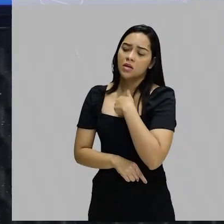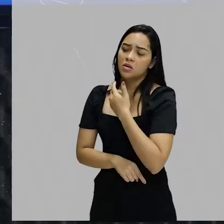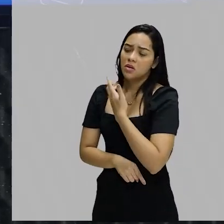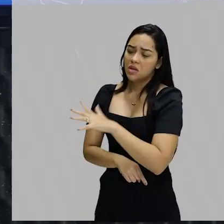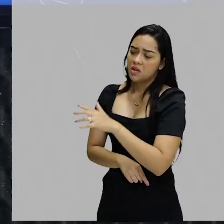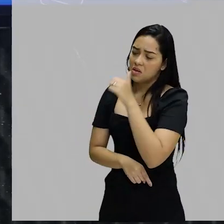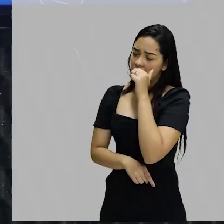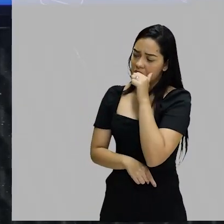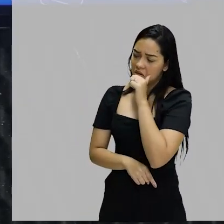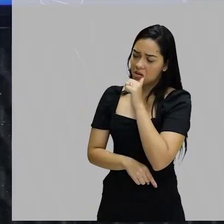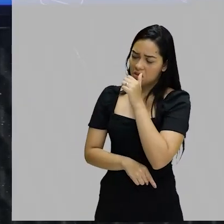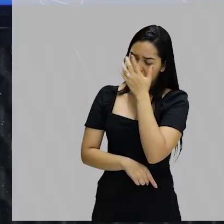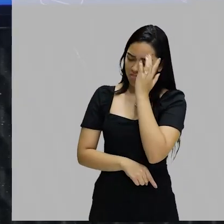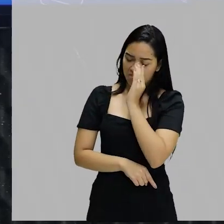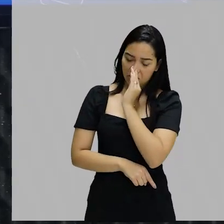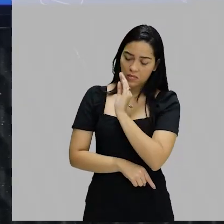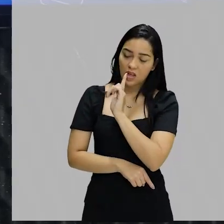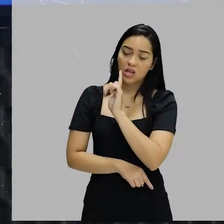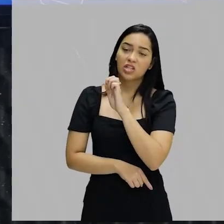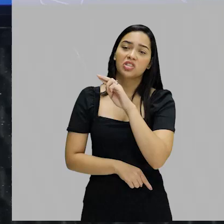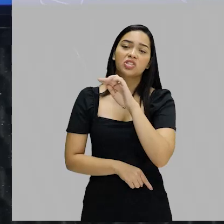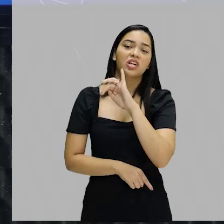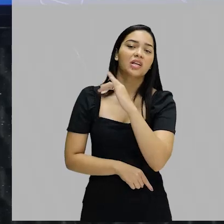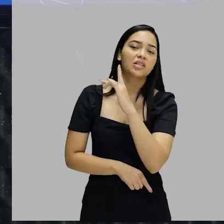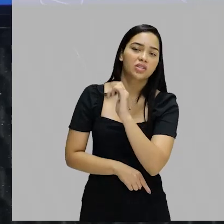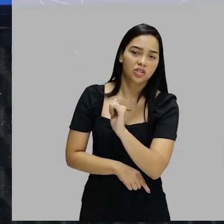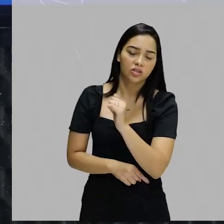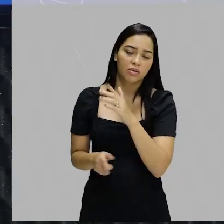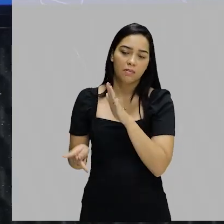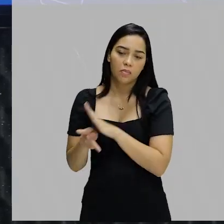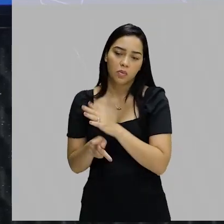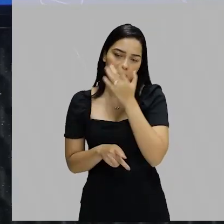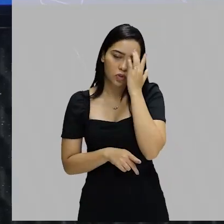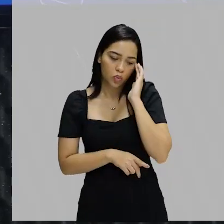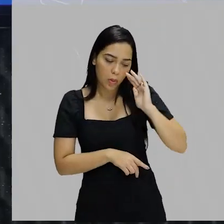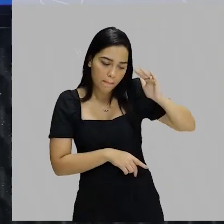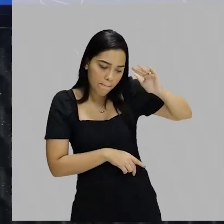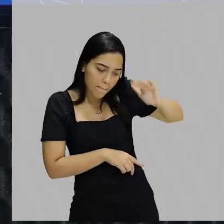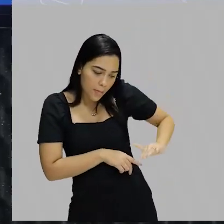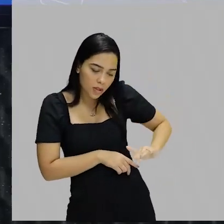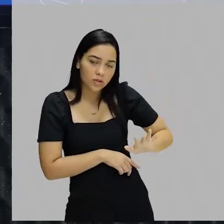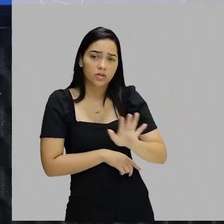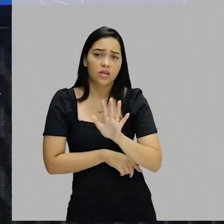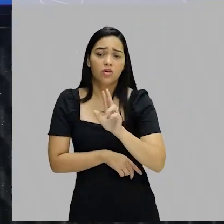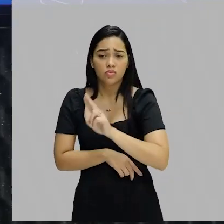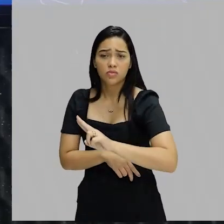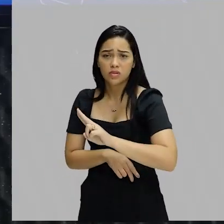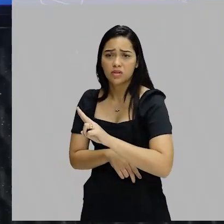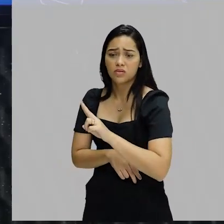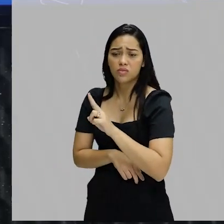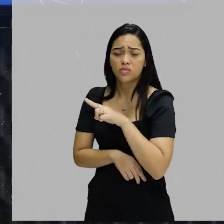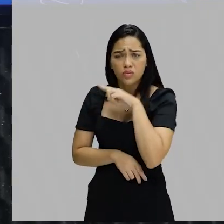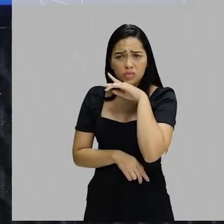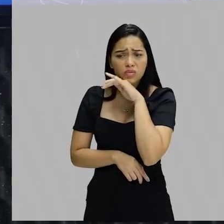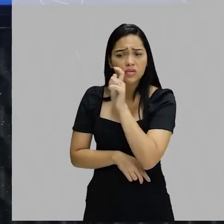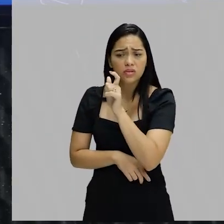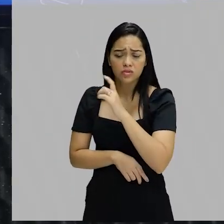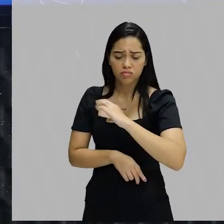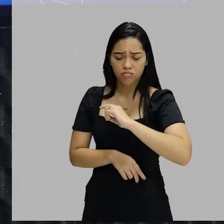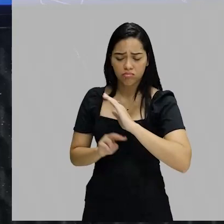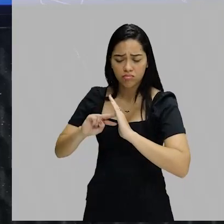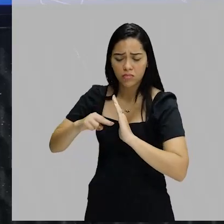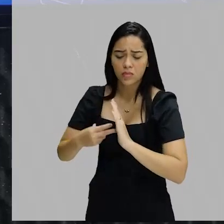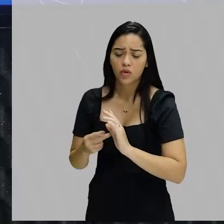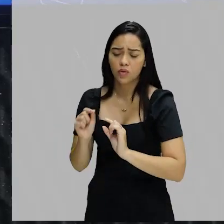andar com aquela gentinha. Aí eu não estou usando gentinha no sentido de, estou usando no sentido pejorativo, no sentido mesmo